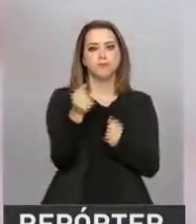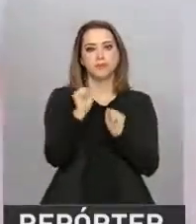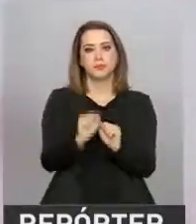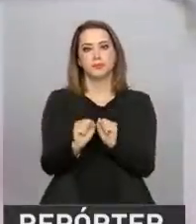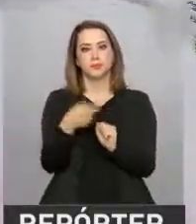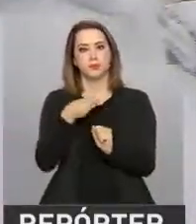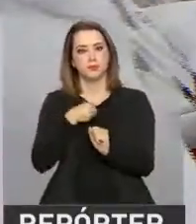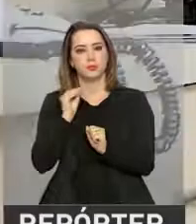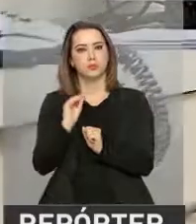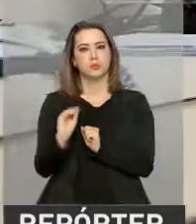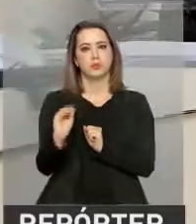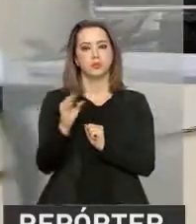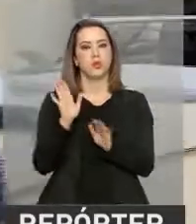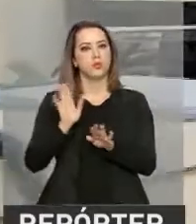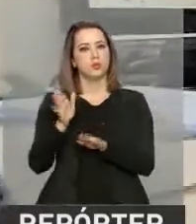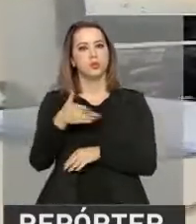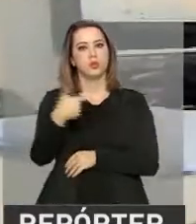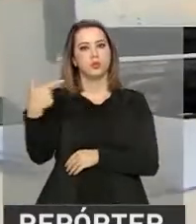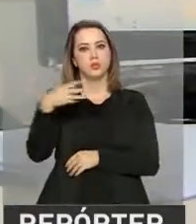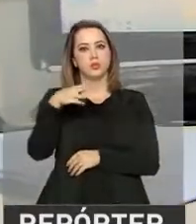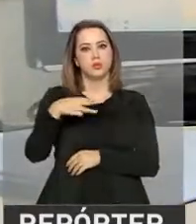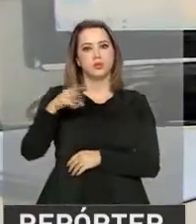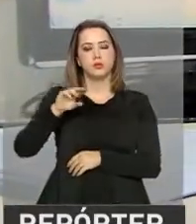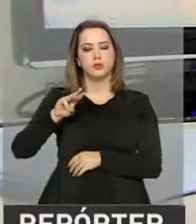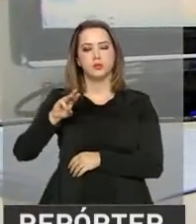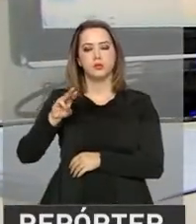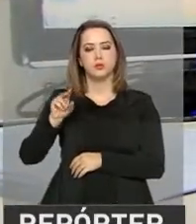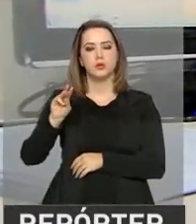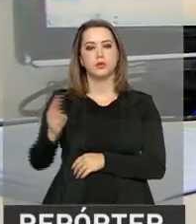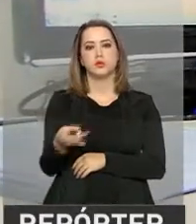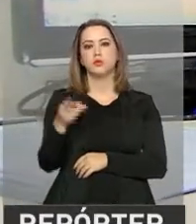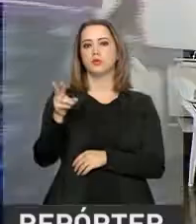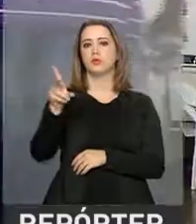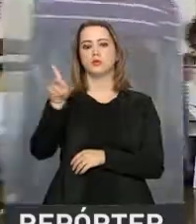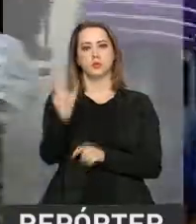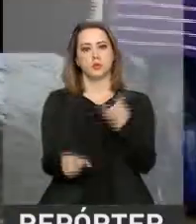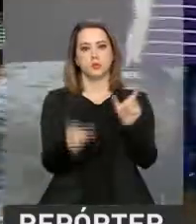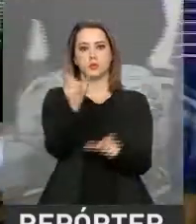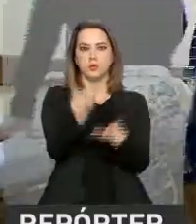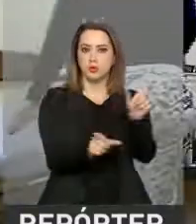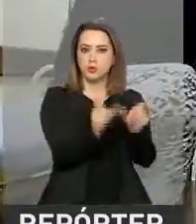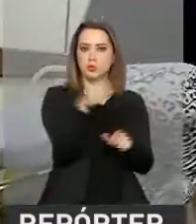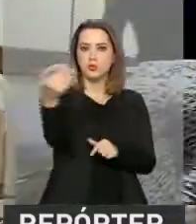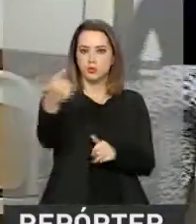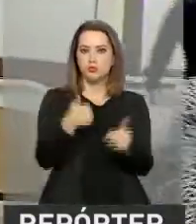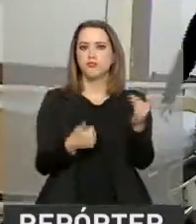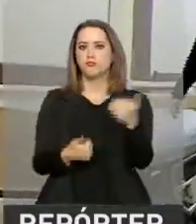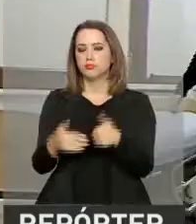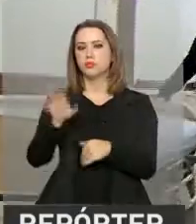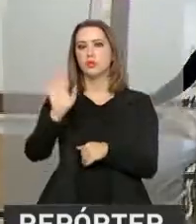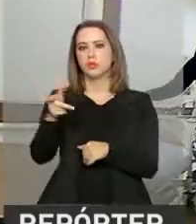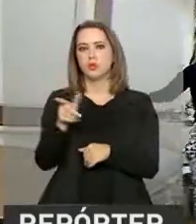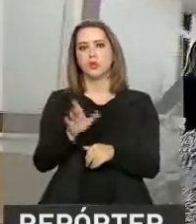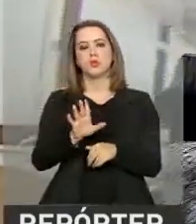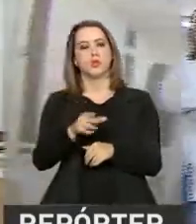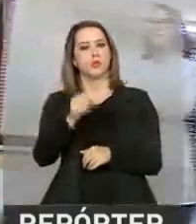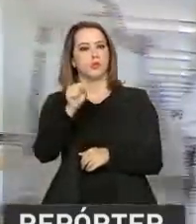23 milhões de atendimentos ambulatórios e internações. Um investimento de mais